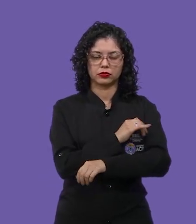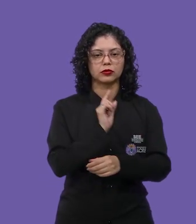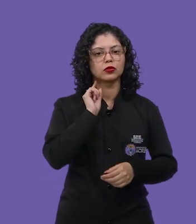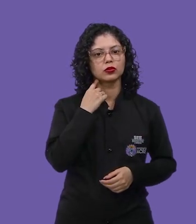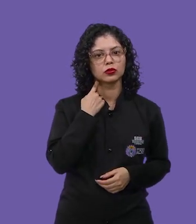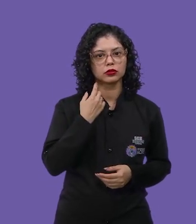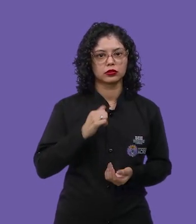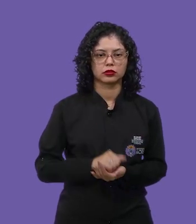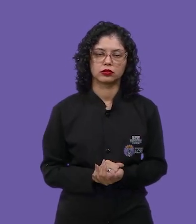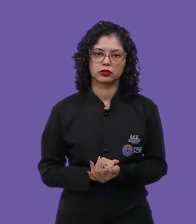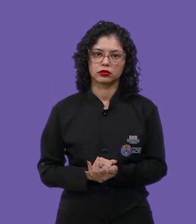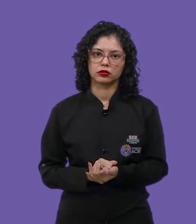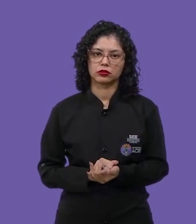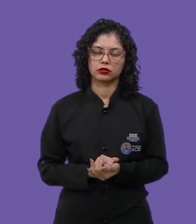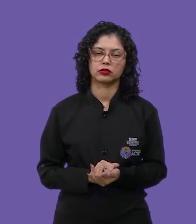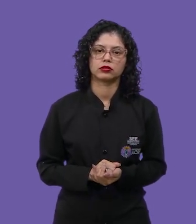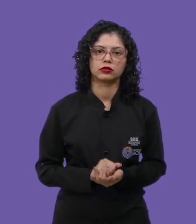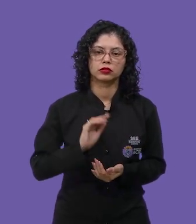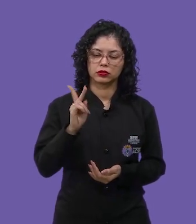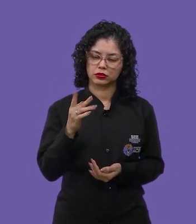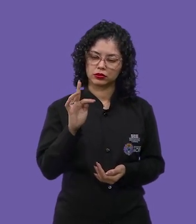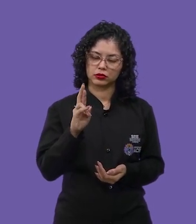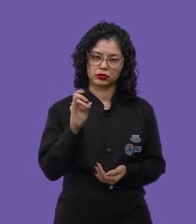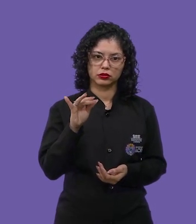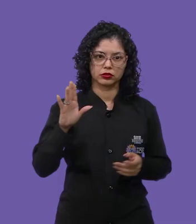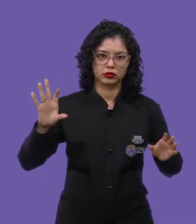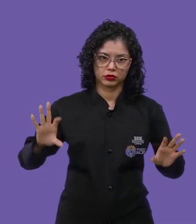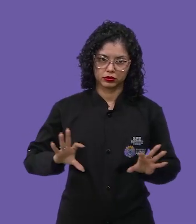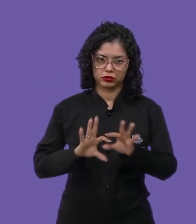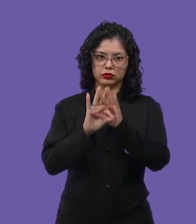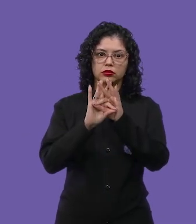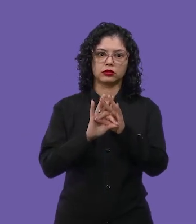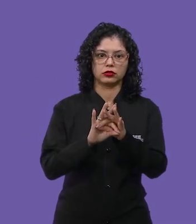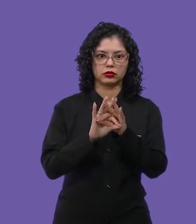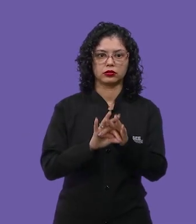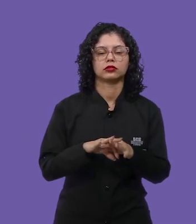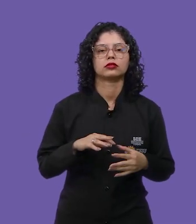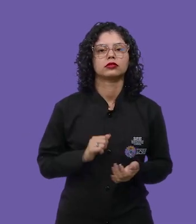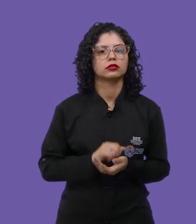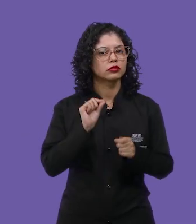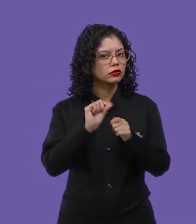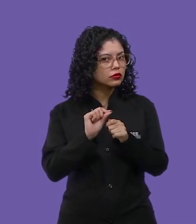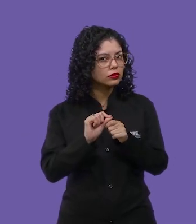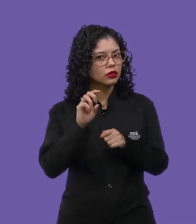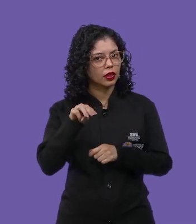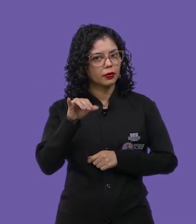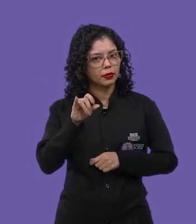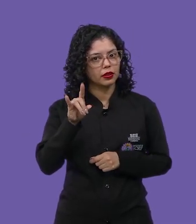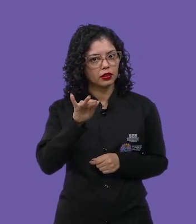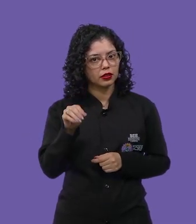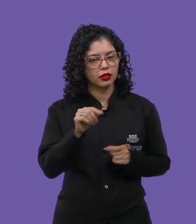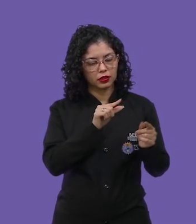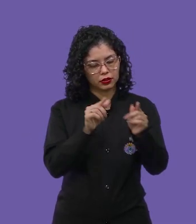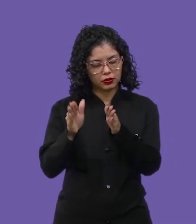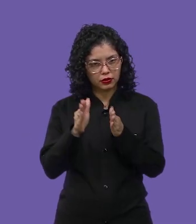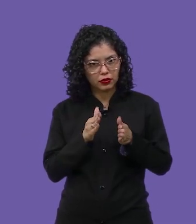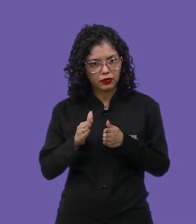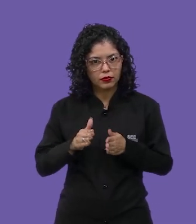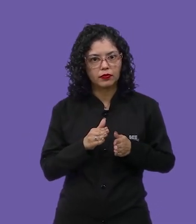ali. Então, a parte hidrofóbica vai se ligar a ela e vai formar essa micela, ó, várias partes,